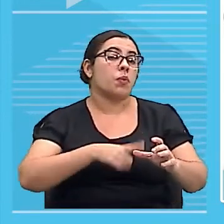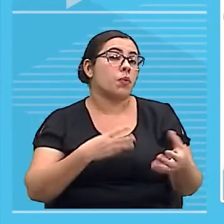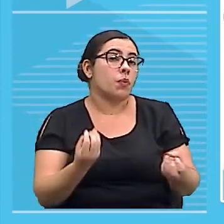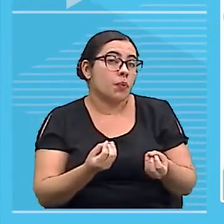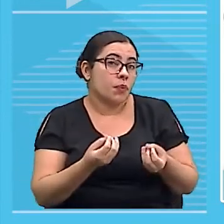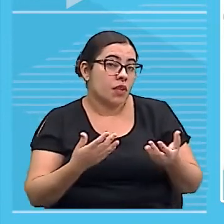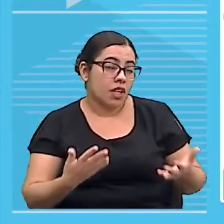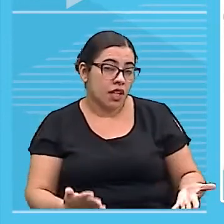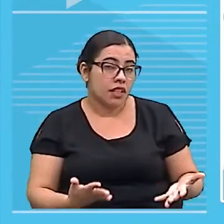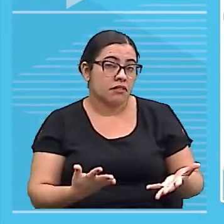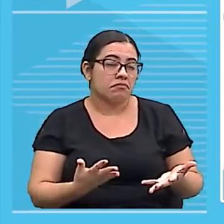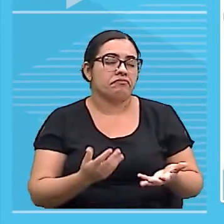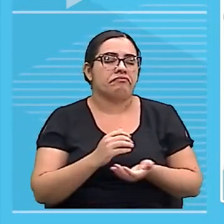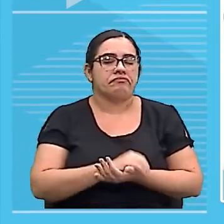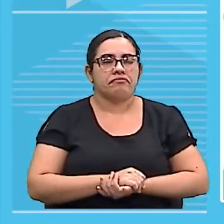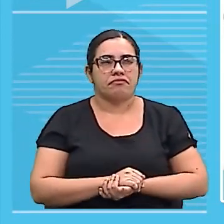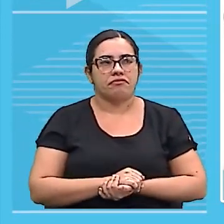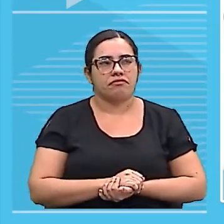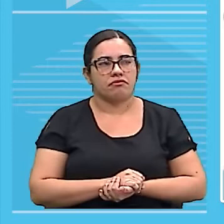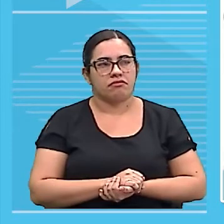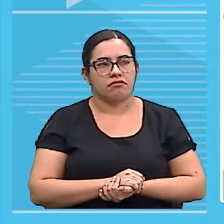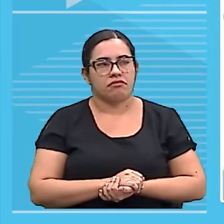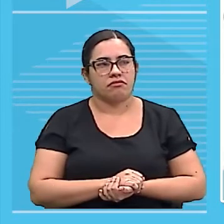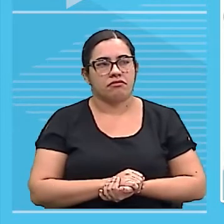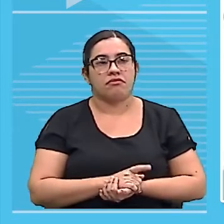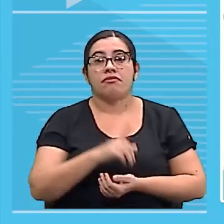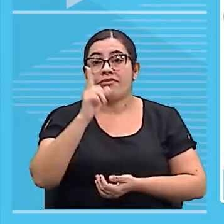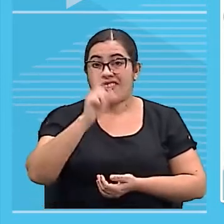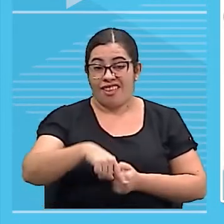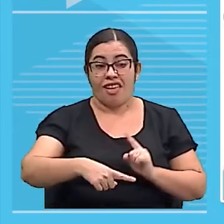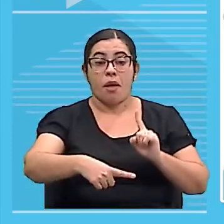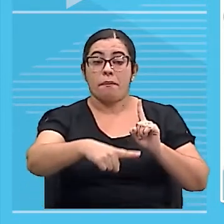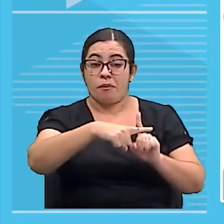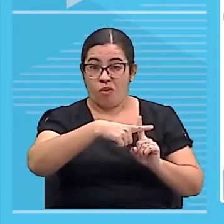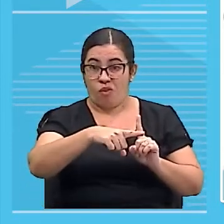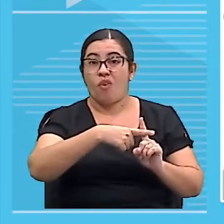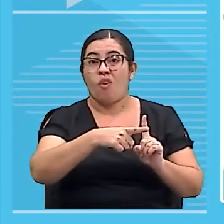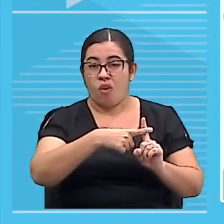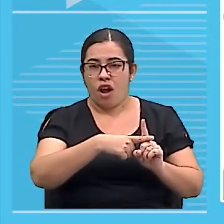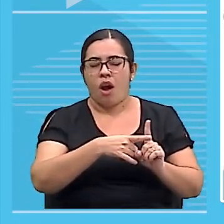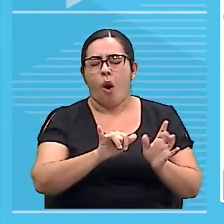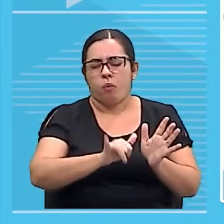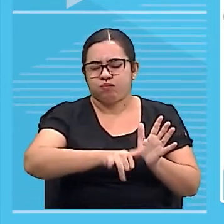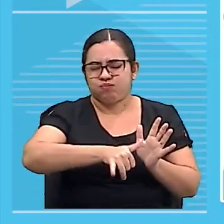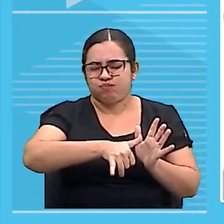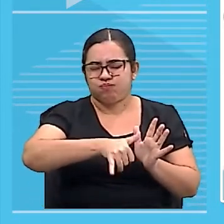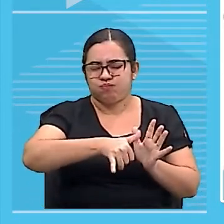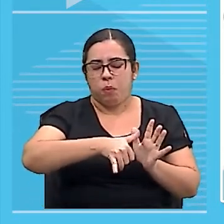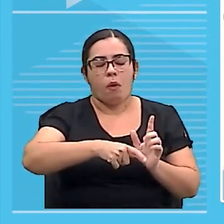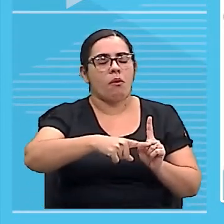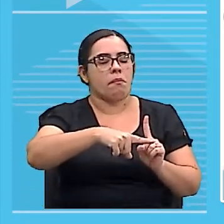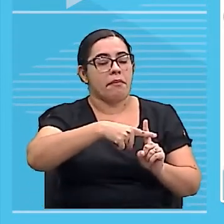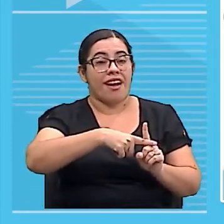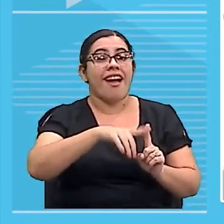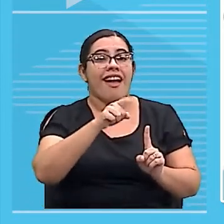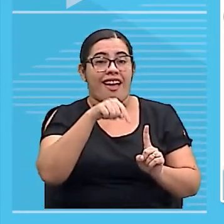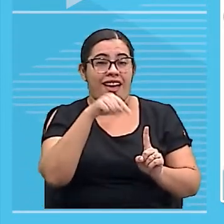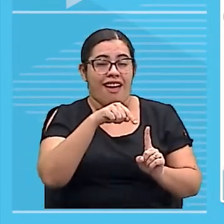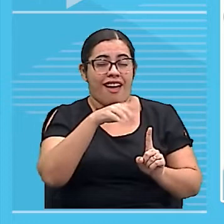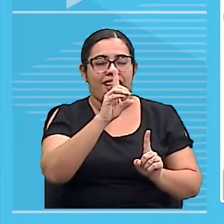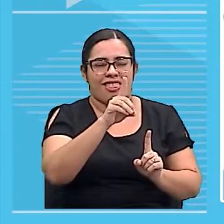parte e do pólo positivo do meu gerador da minha